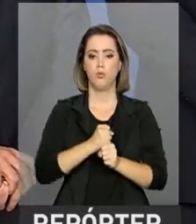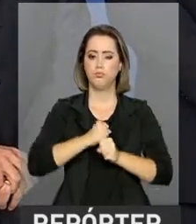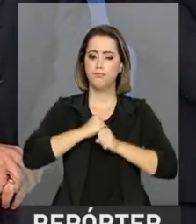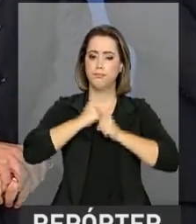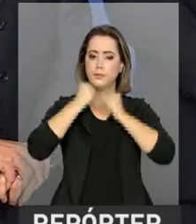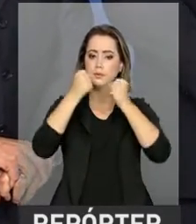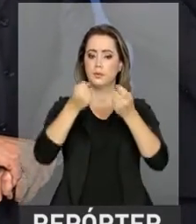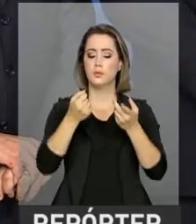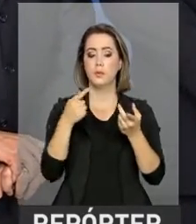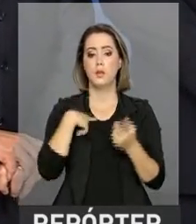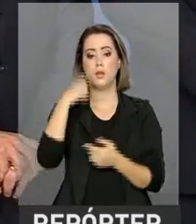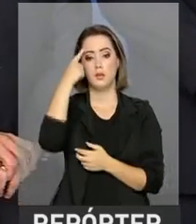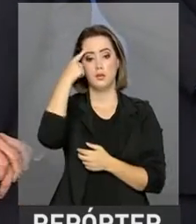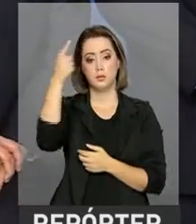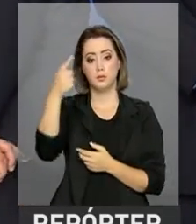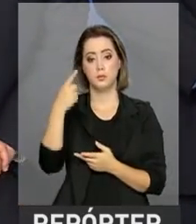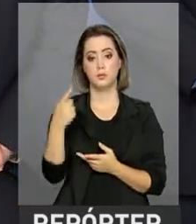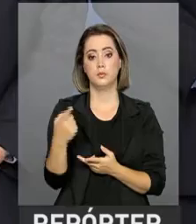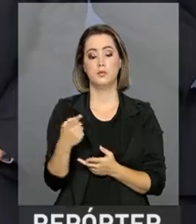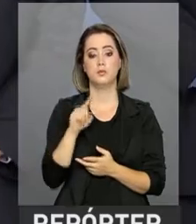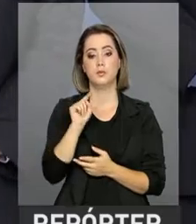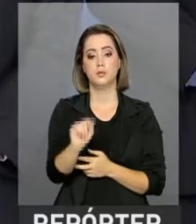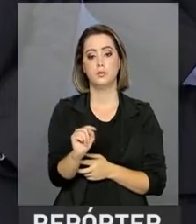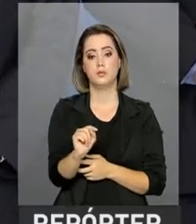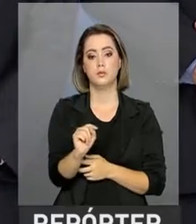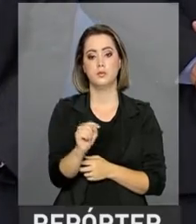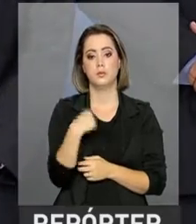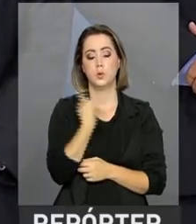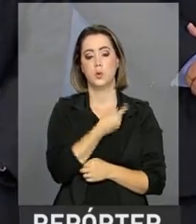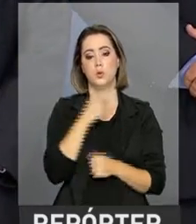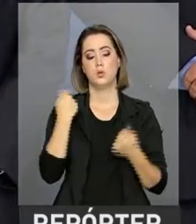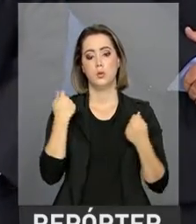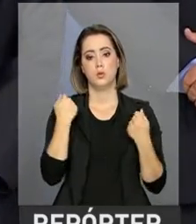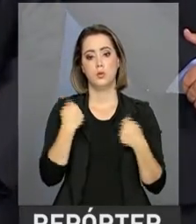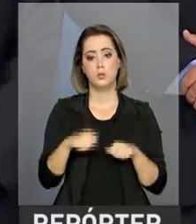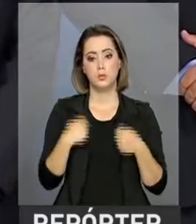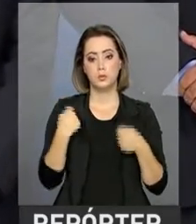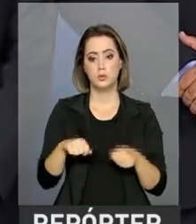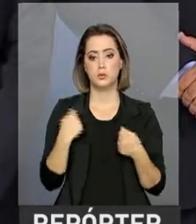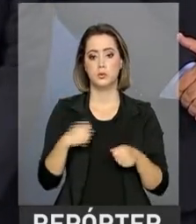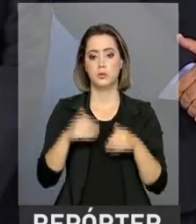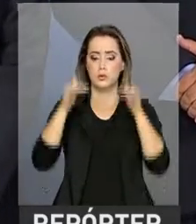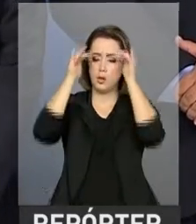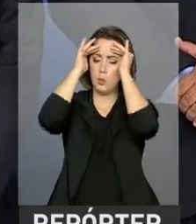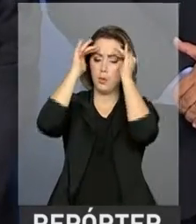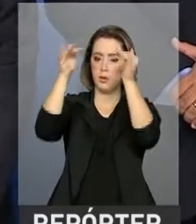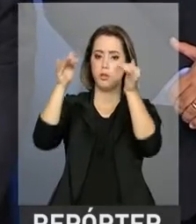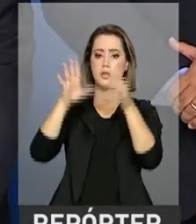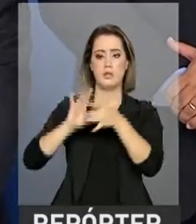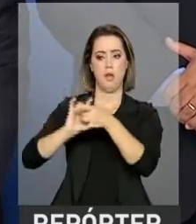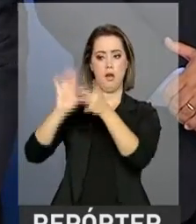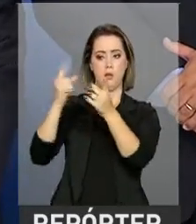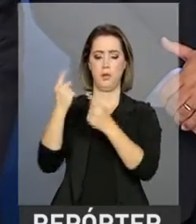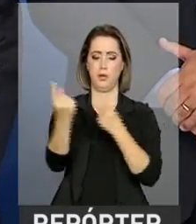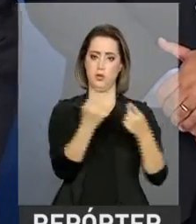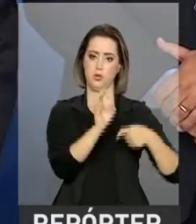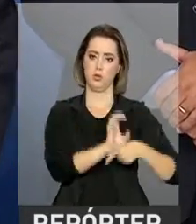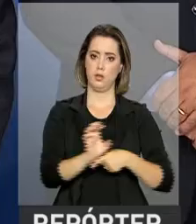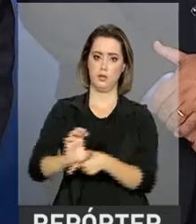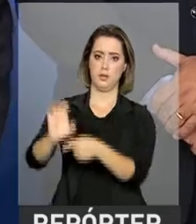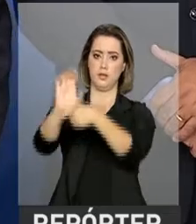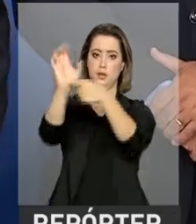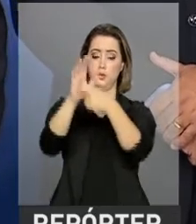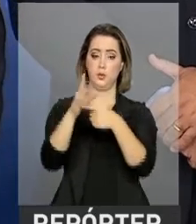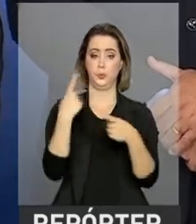a idéia de que nós devemos obedecer a autonomia dos estados